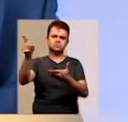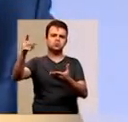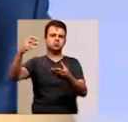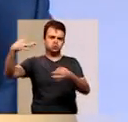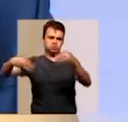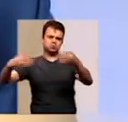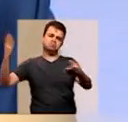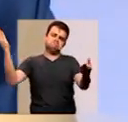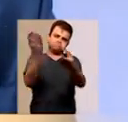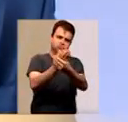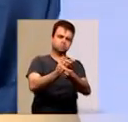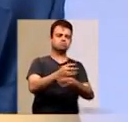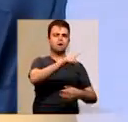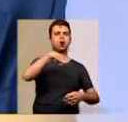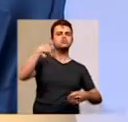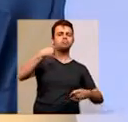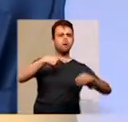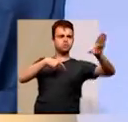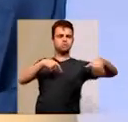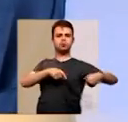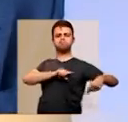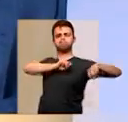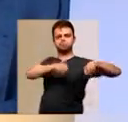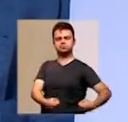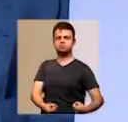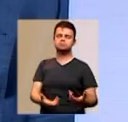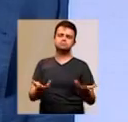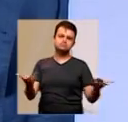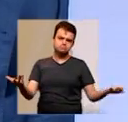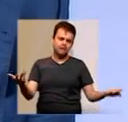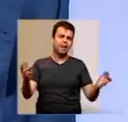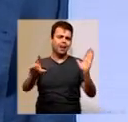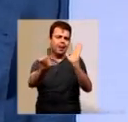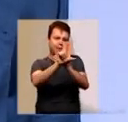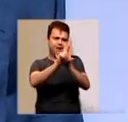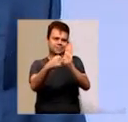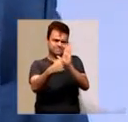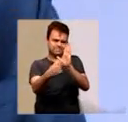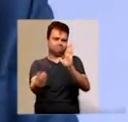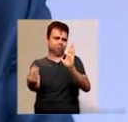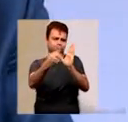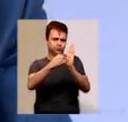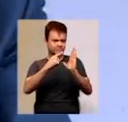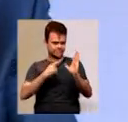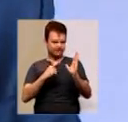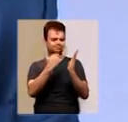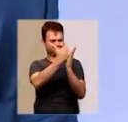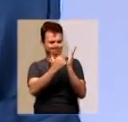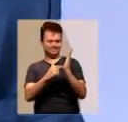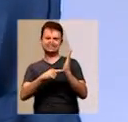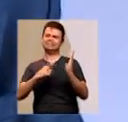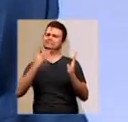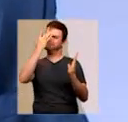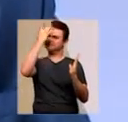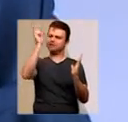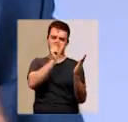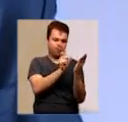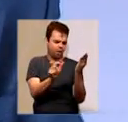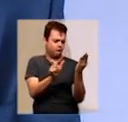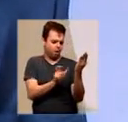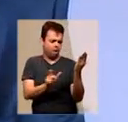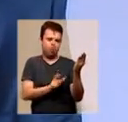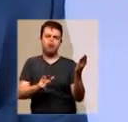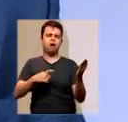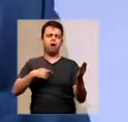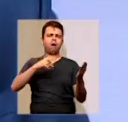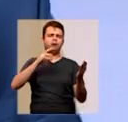E vai demorando. Exato. Mas isso não é culpa da justiça, mas é culpa da legislação que está aí, que é uma legislação complicada assim, vira e